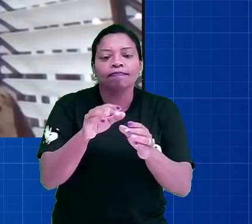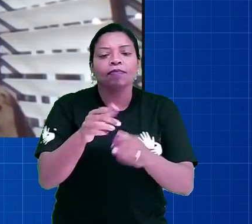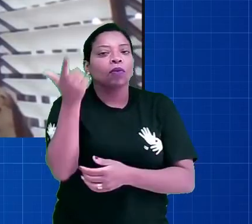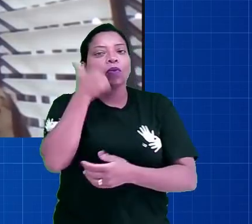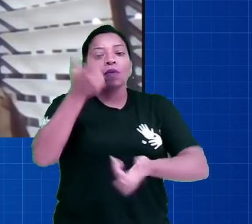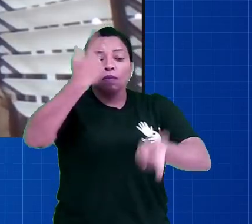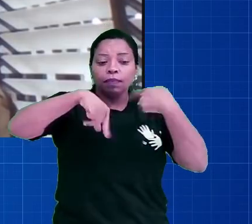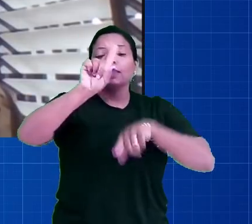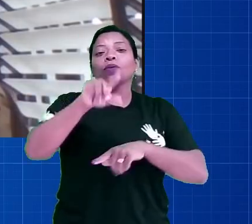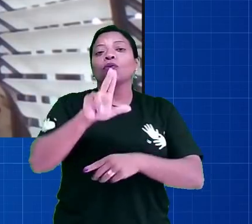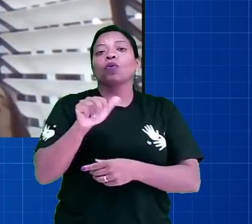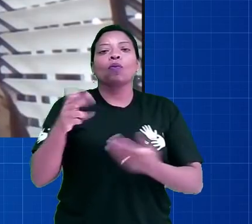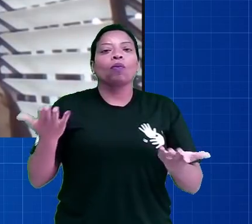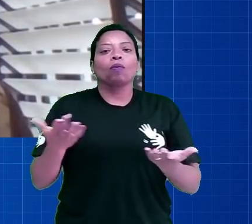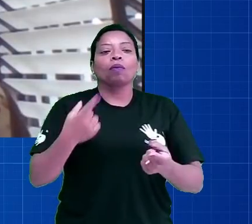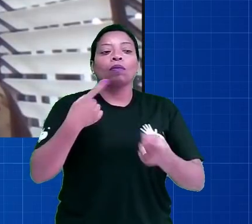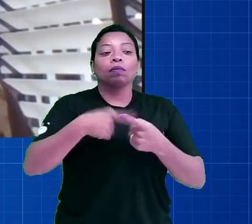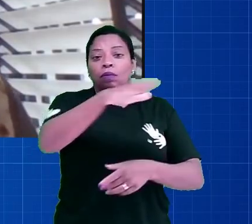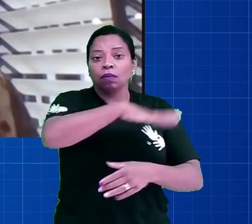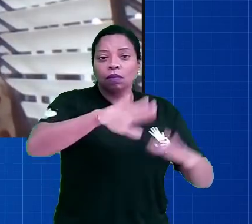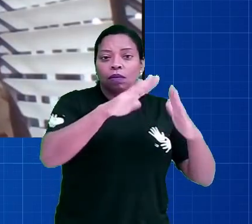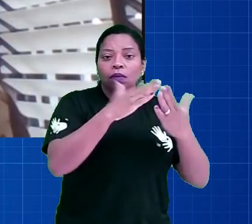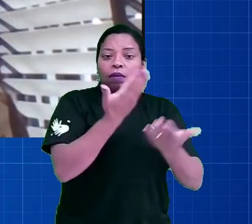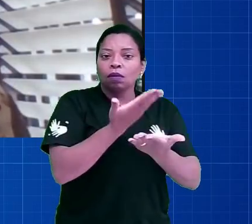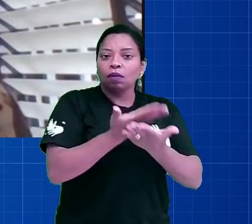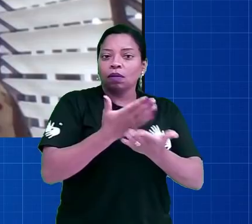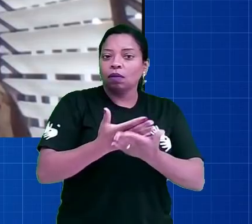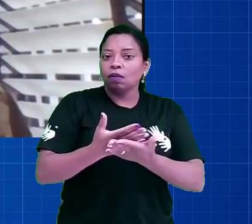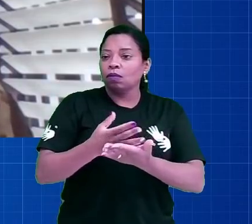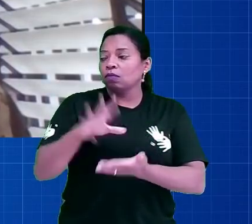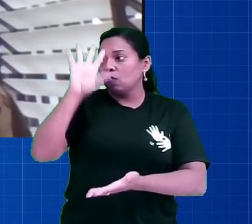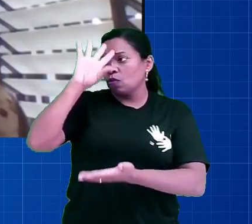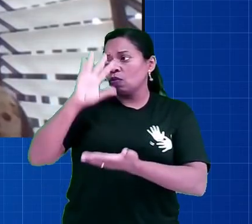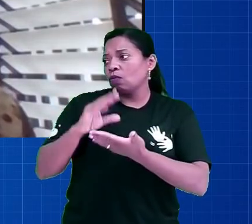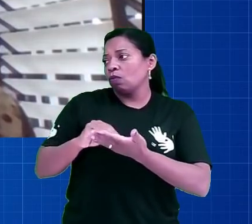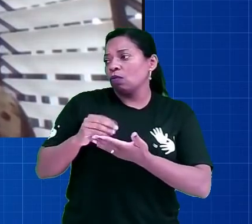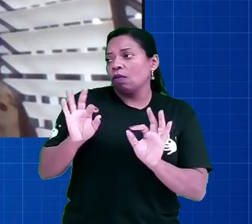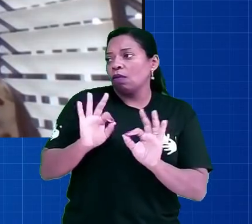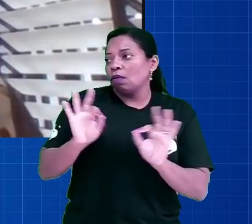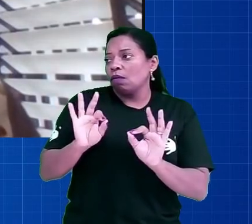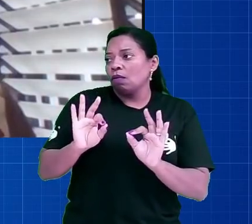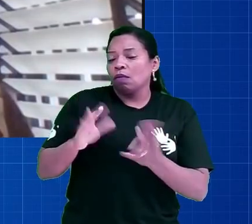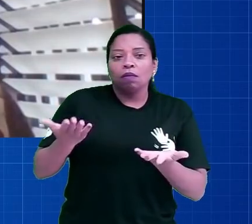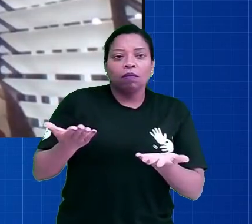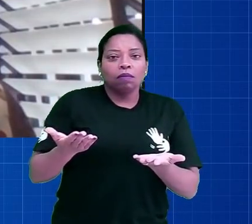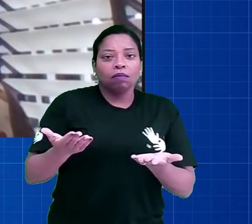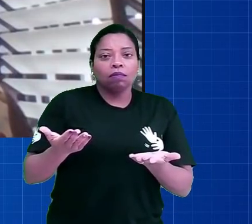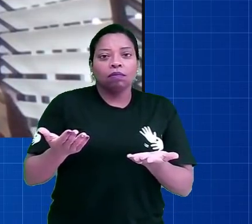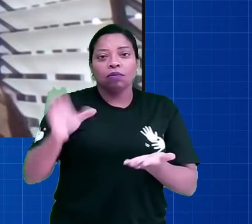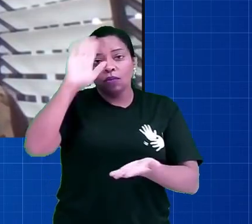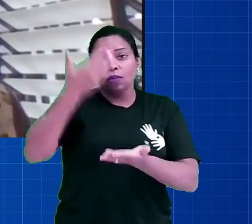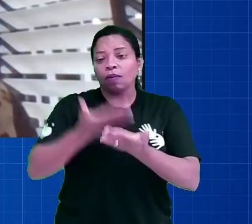ter. E muitas vezes sequer é reconhecido. Então, a perspectiva de professor